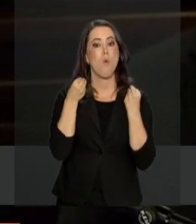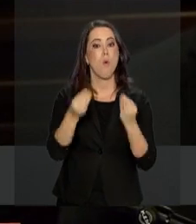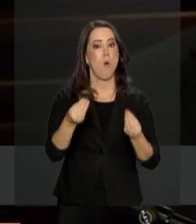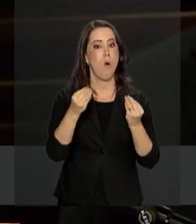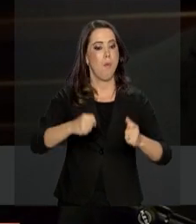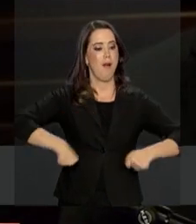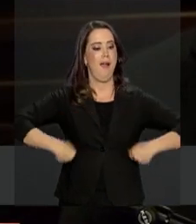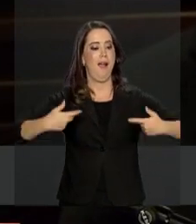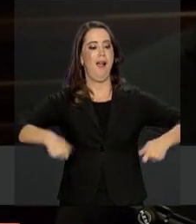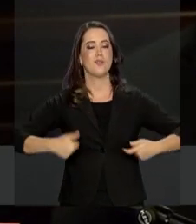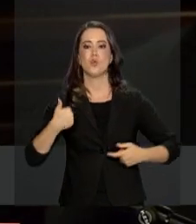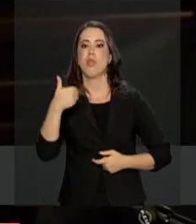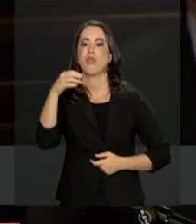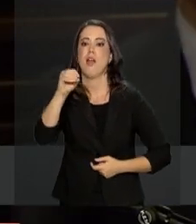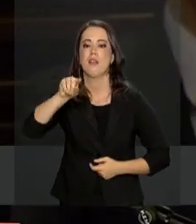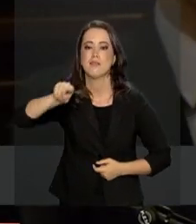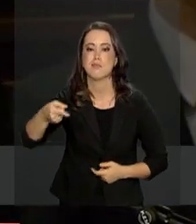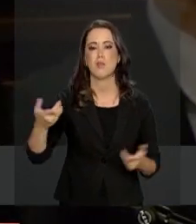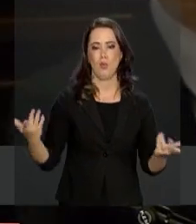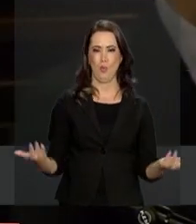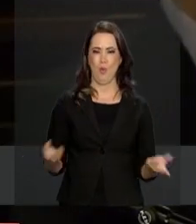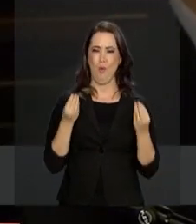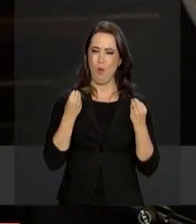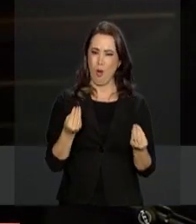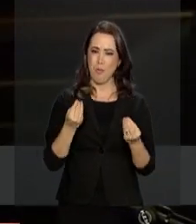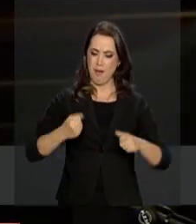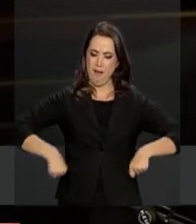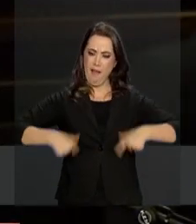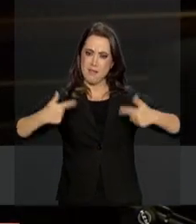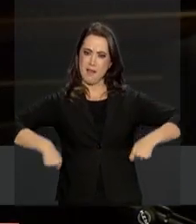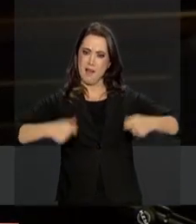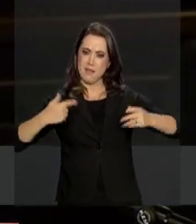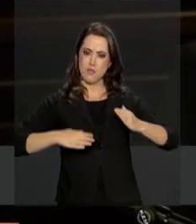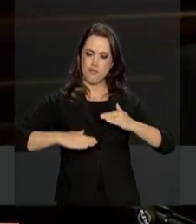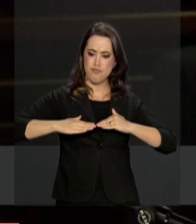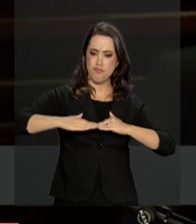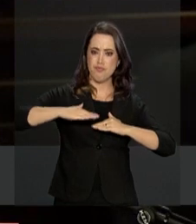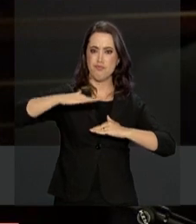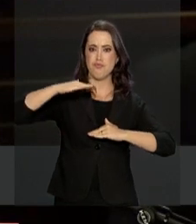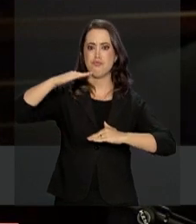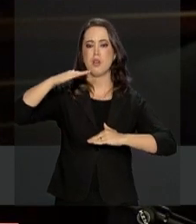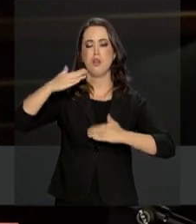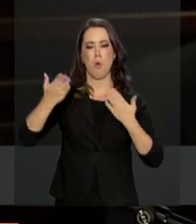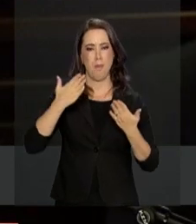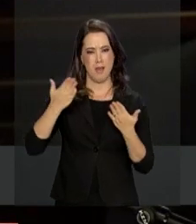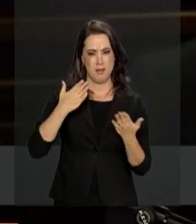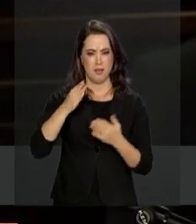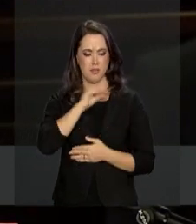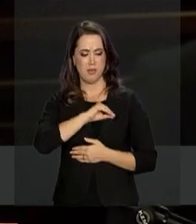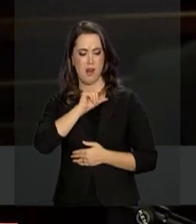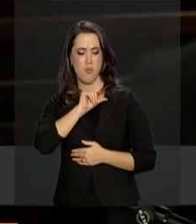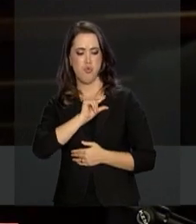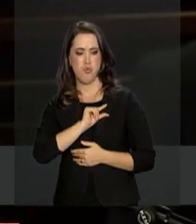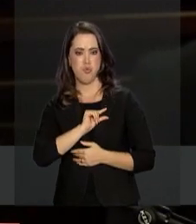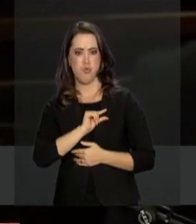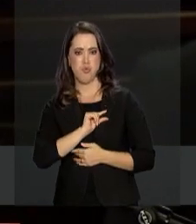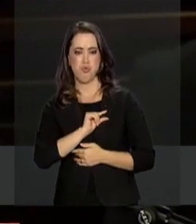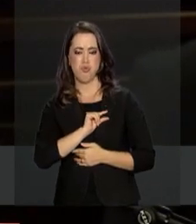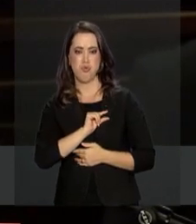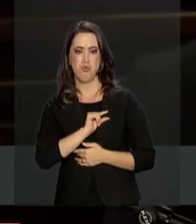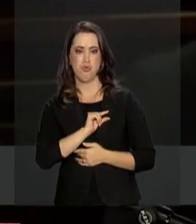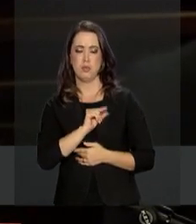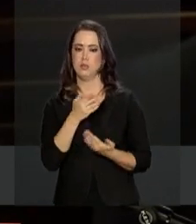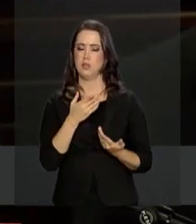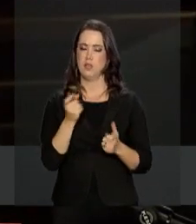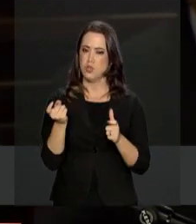estado brasileiro ea nossa casa se você gasta mais do que aquilo que arrecada você acaba tendo problemas na frente à dívida pública vai aumentando